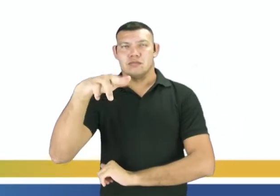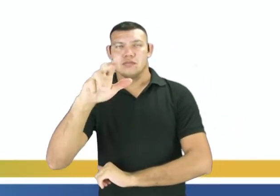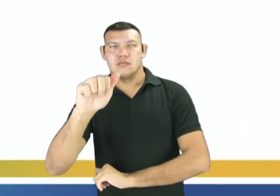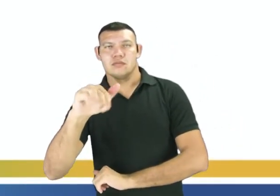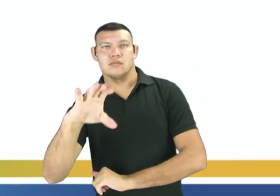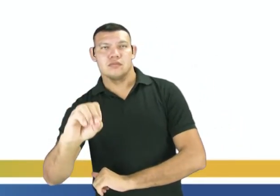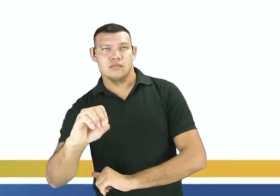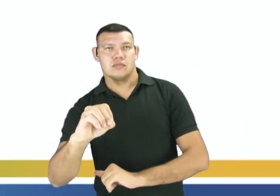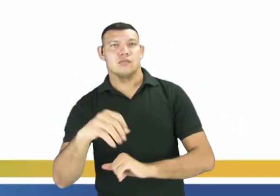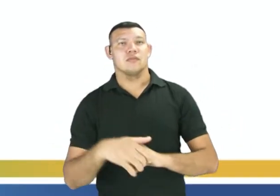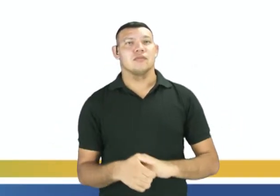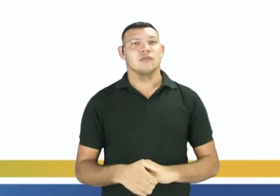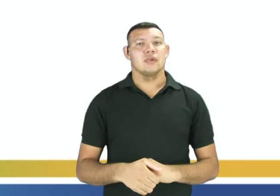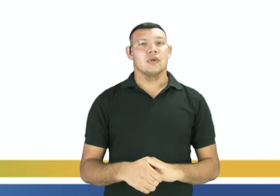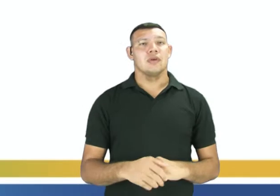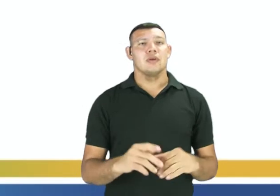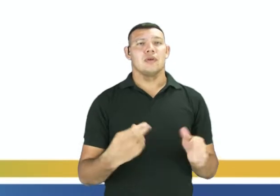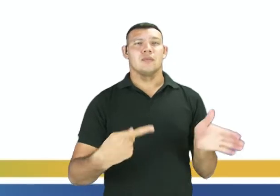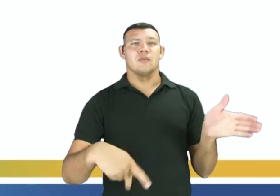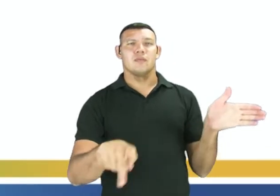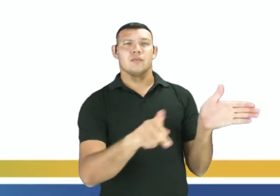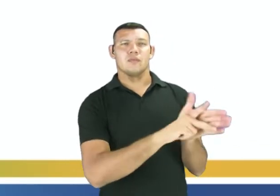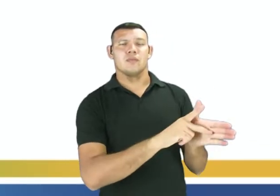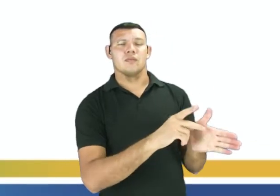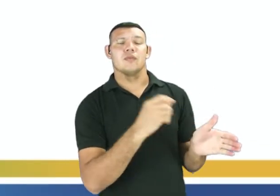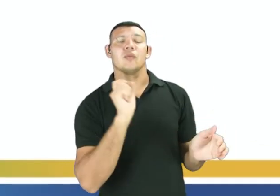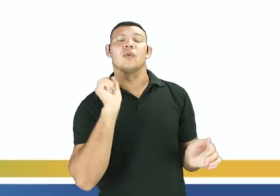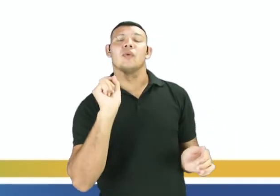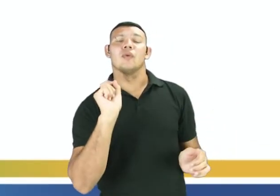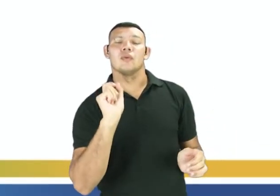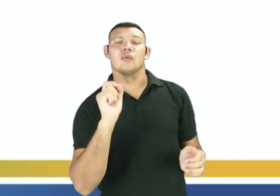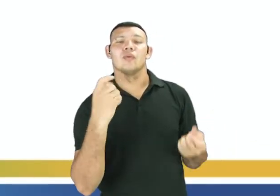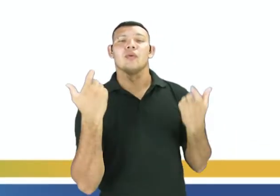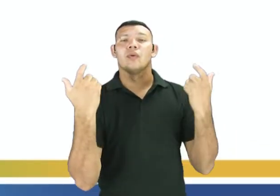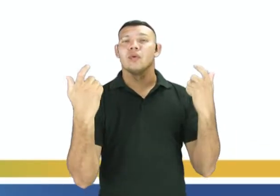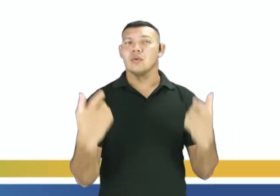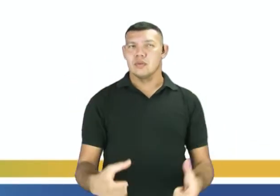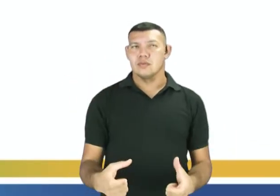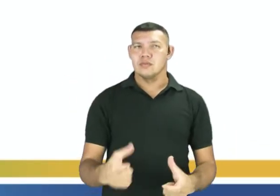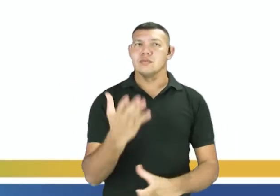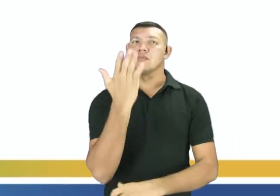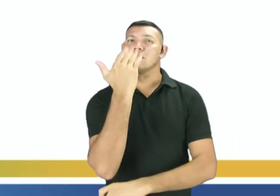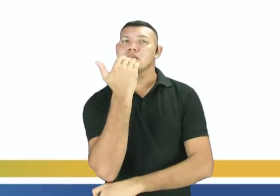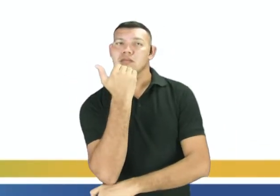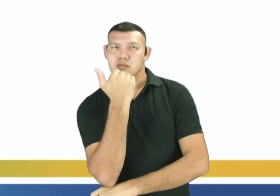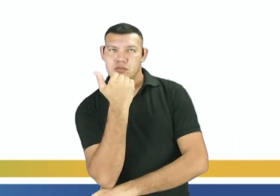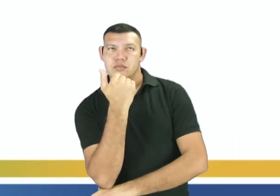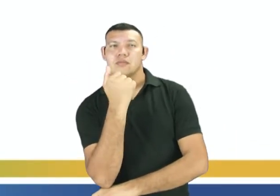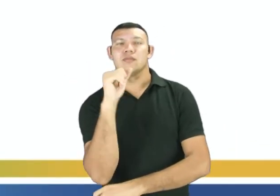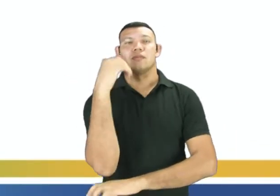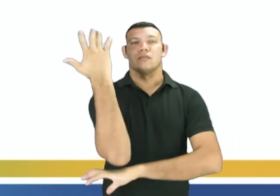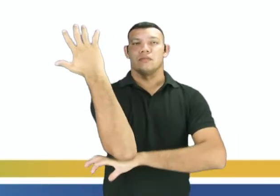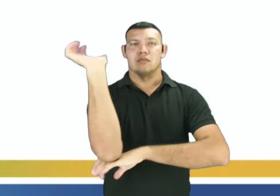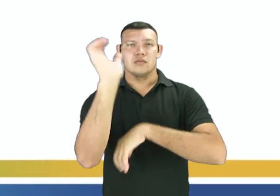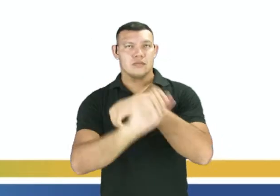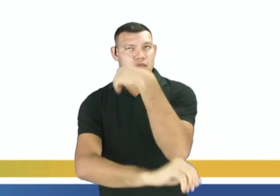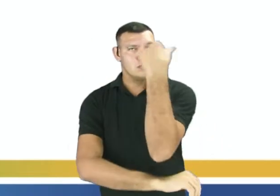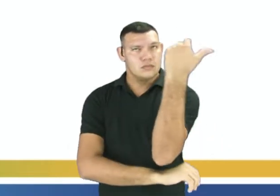eles estão praticamente presentes em tudo, nas nossas vidas, tanto nos alimentos quanto nas plantas,